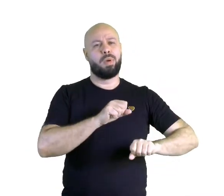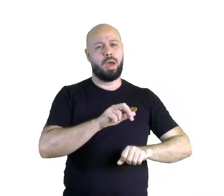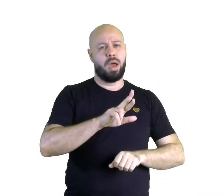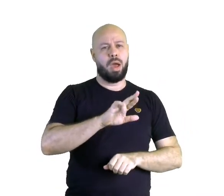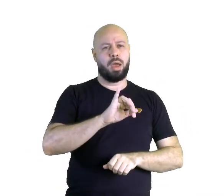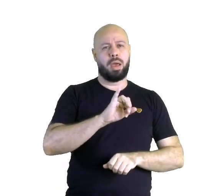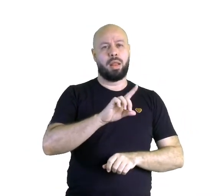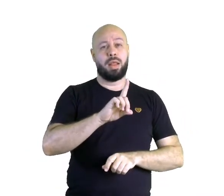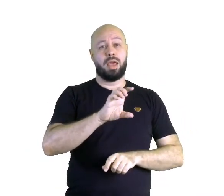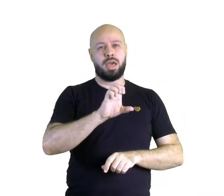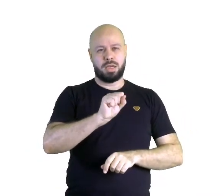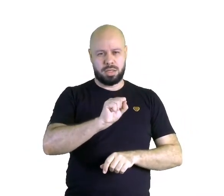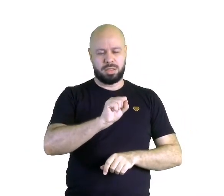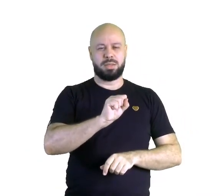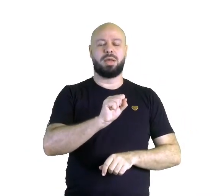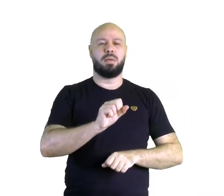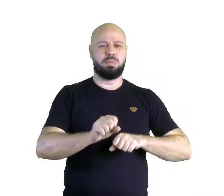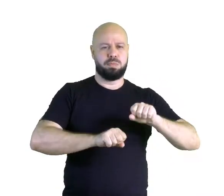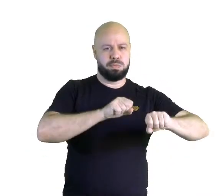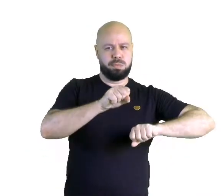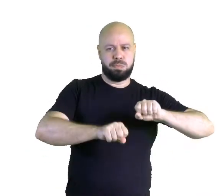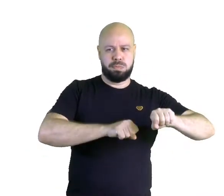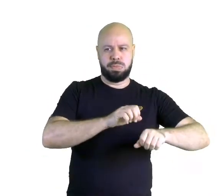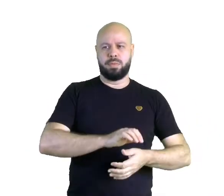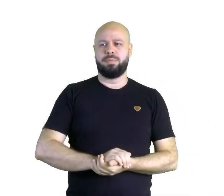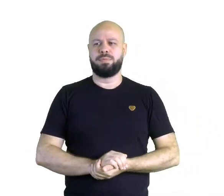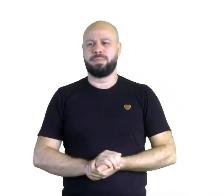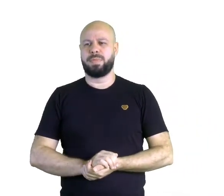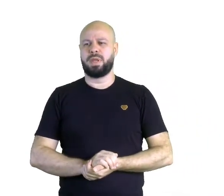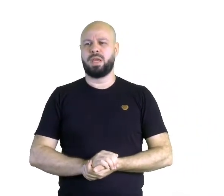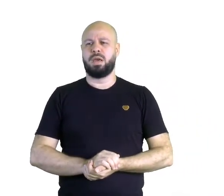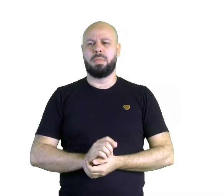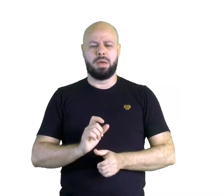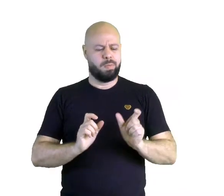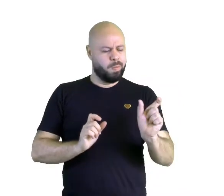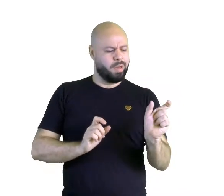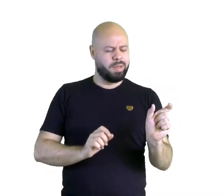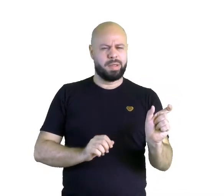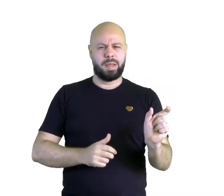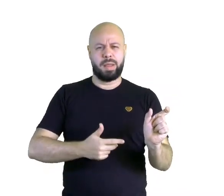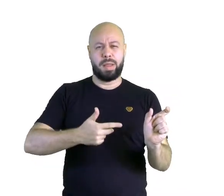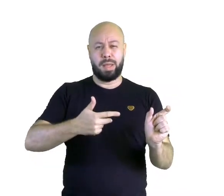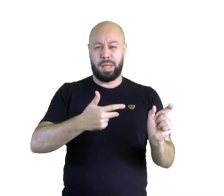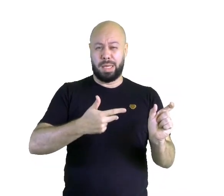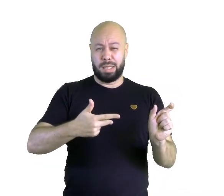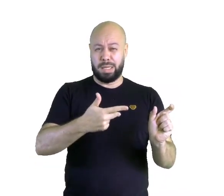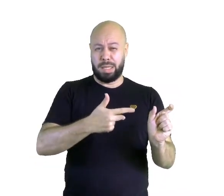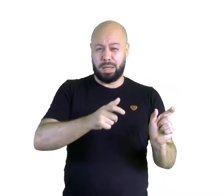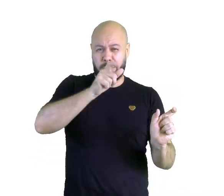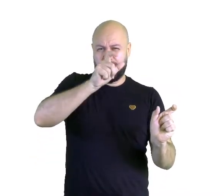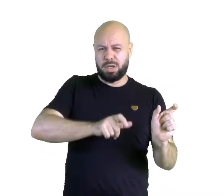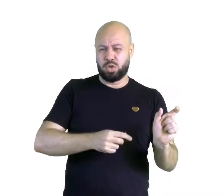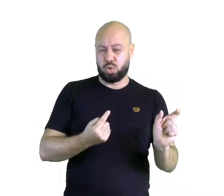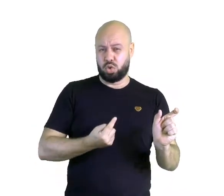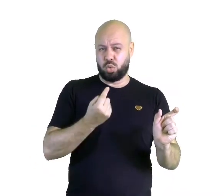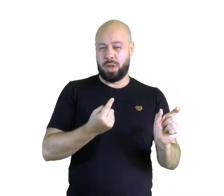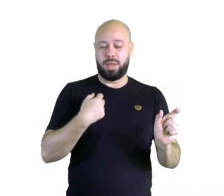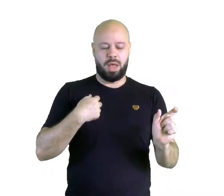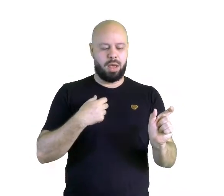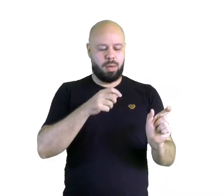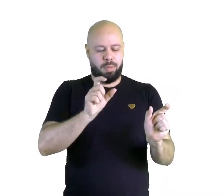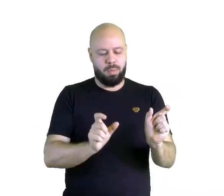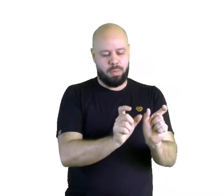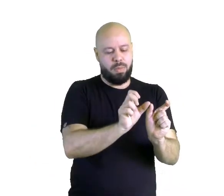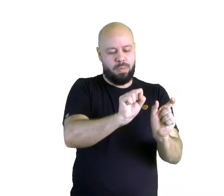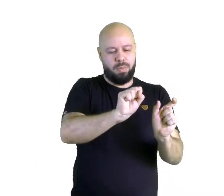bicicleta, né? Observem aí que na palavra, no verbo ride, to ride, na terceira pessoa do singular, eu acrescentei o S. Foi o que eu